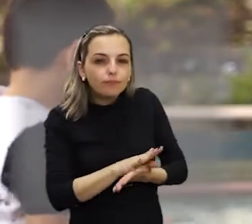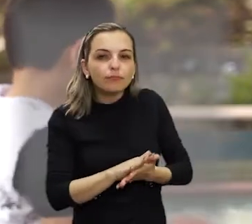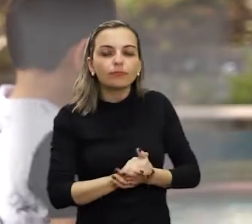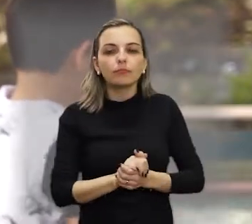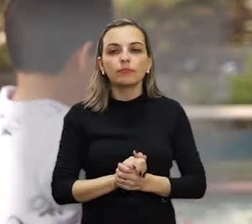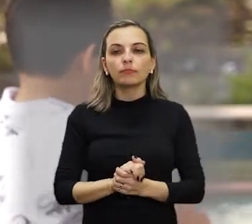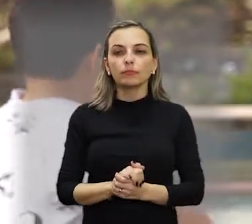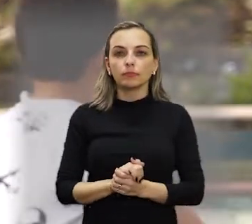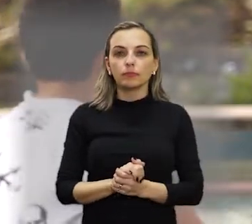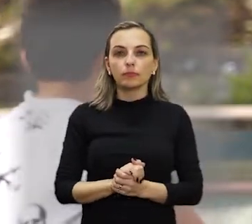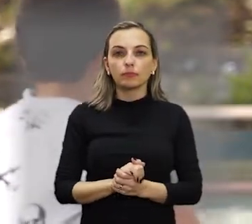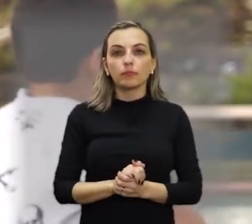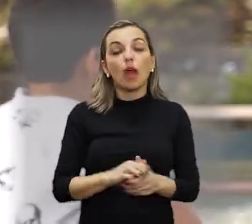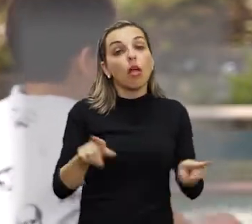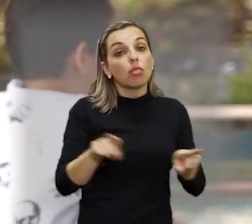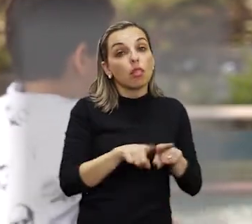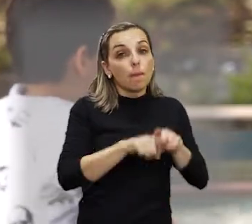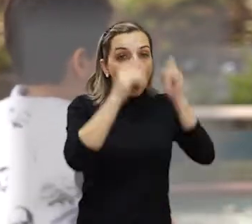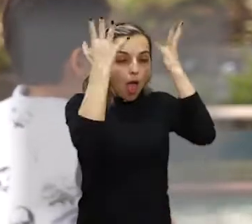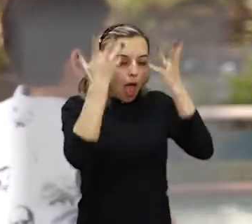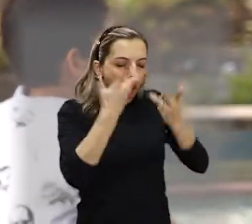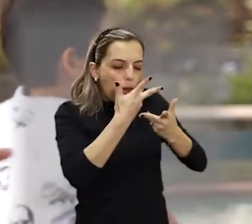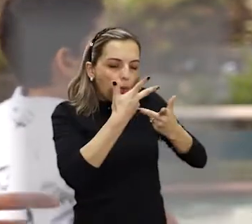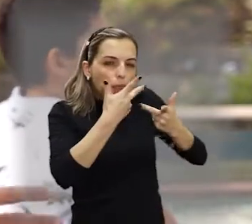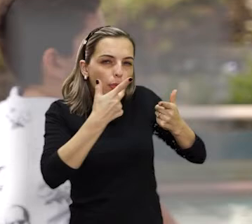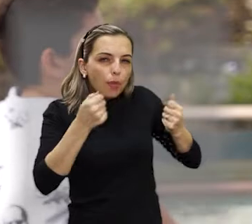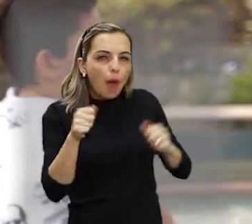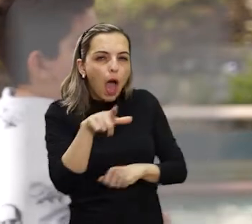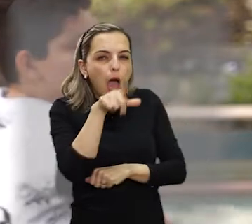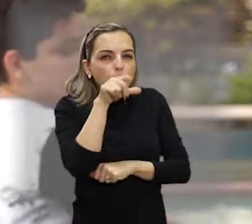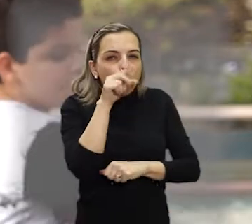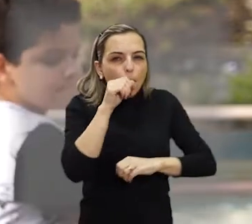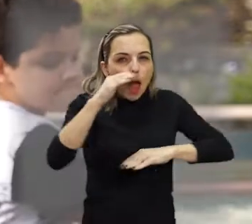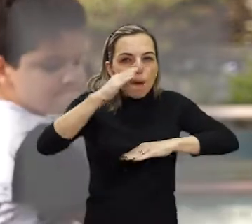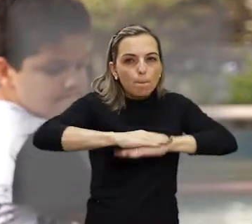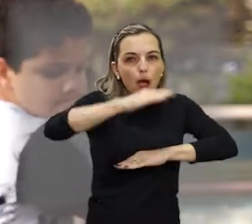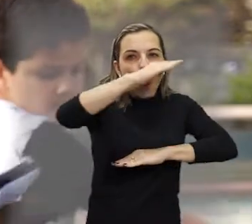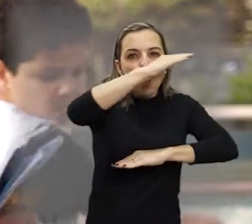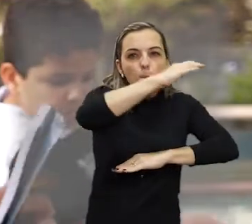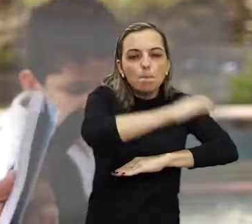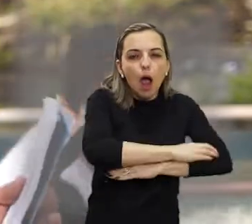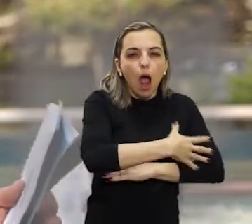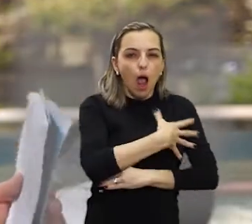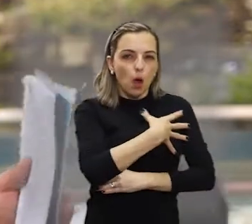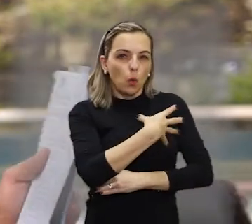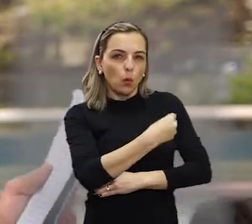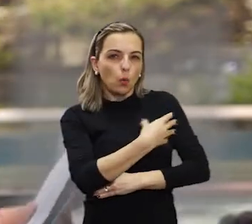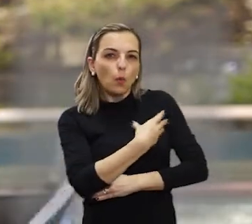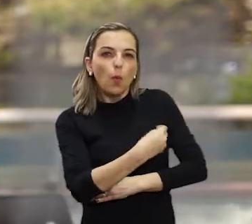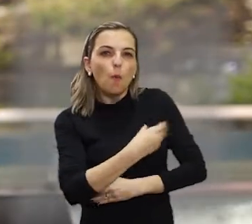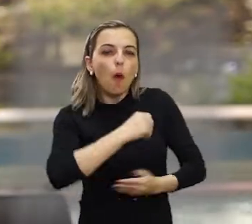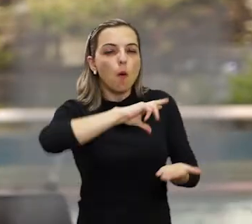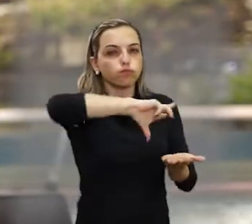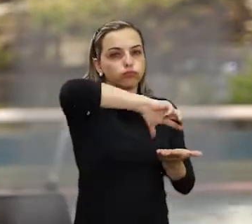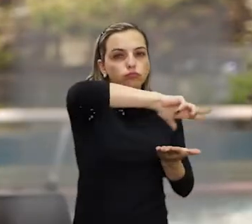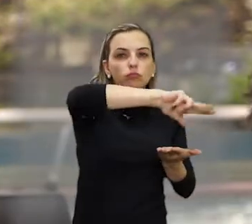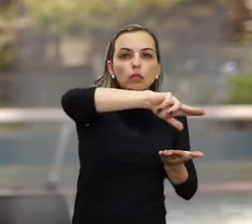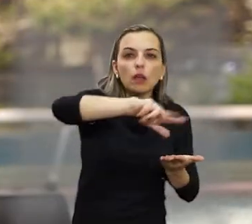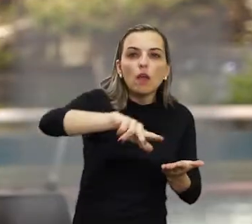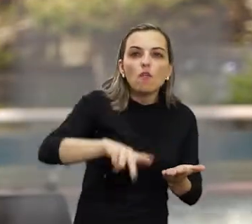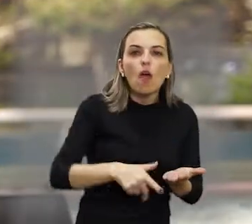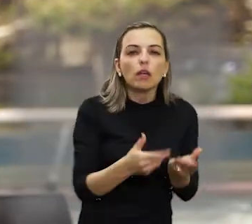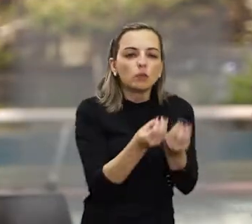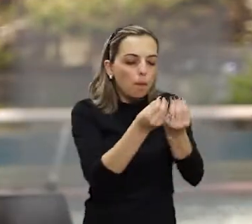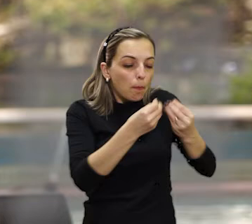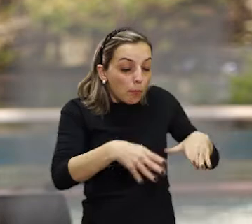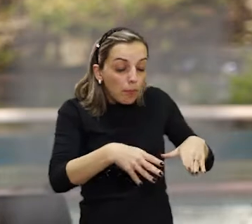micro-organismos e formigas também, insetos diversos que fazem parte dessa fauna quase invisível que a gente não